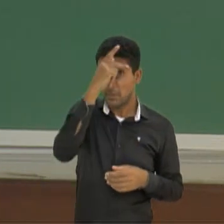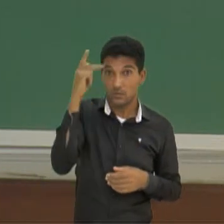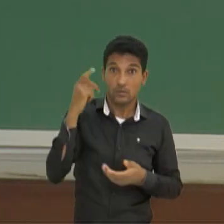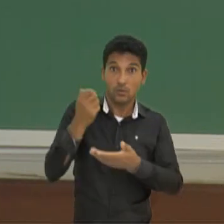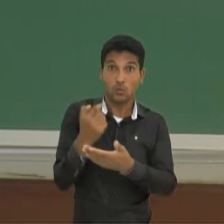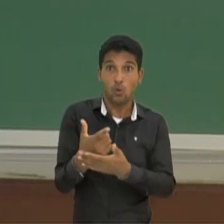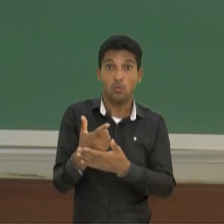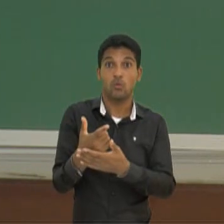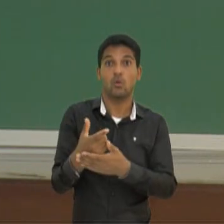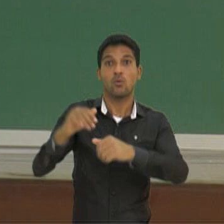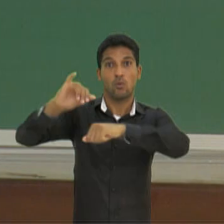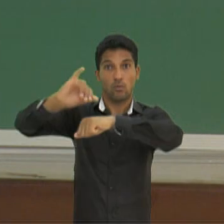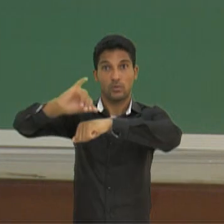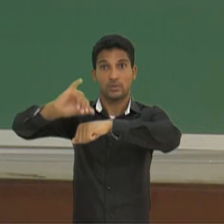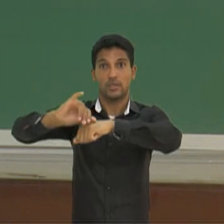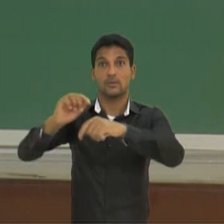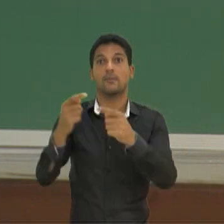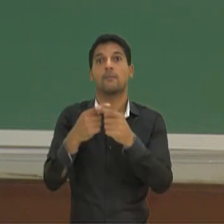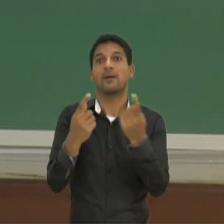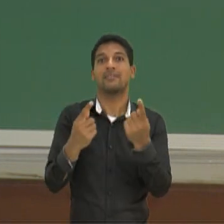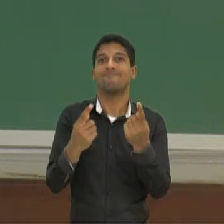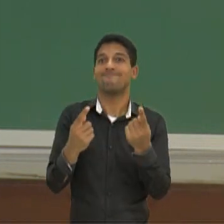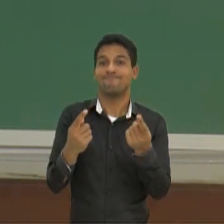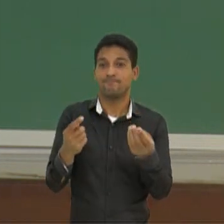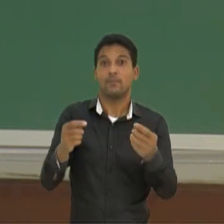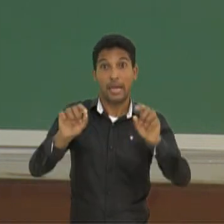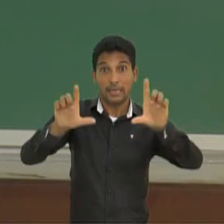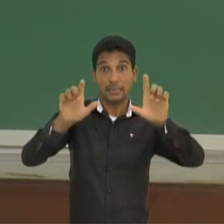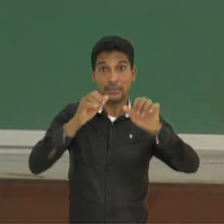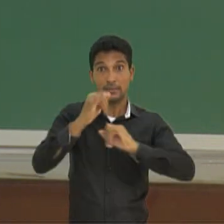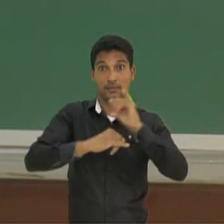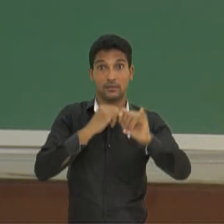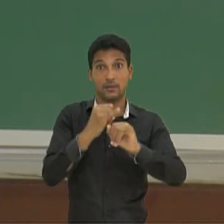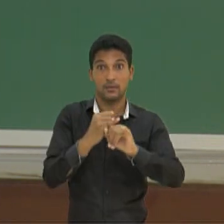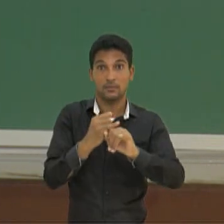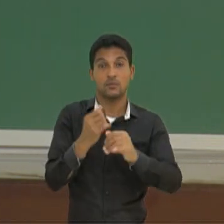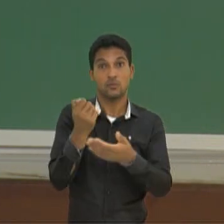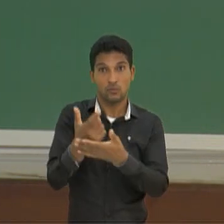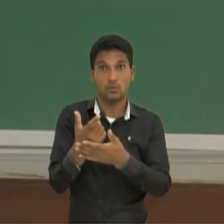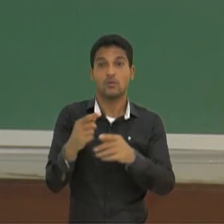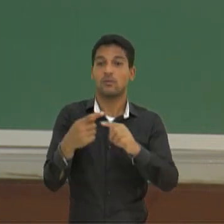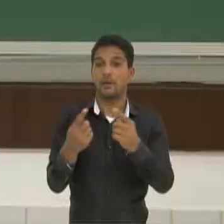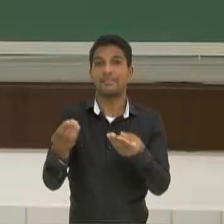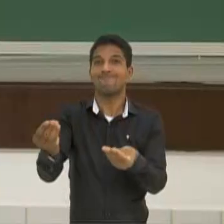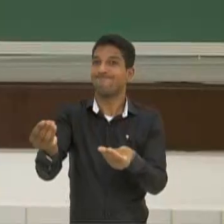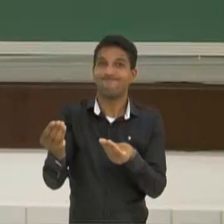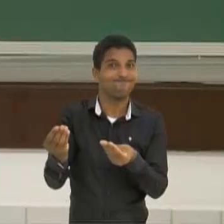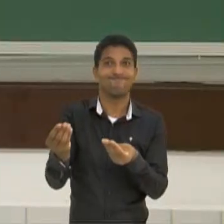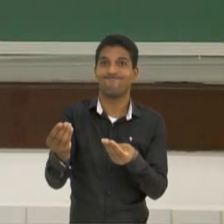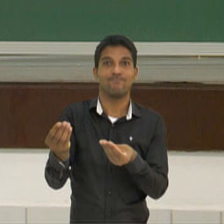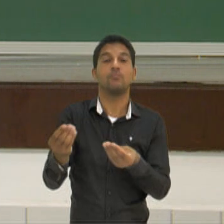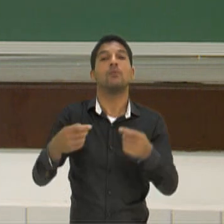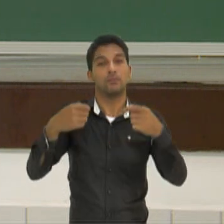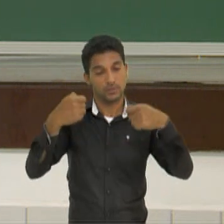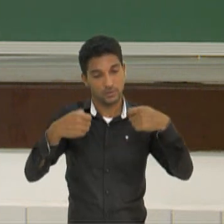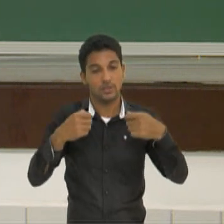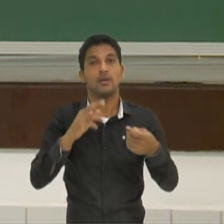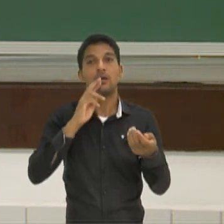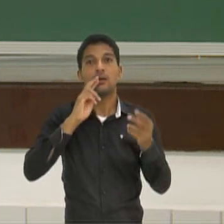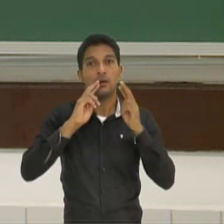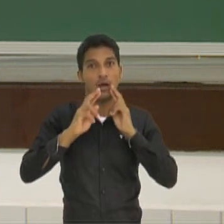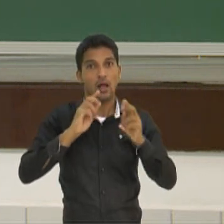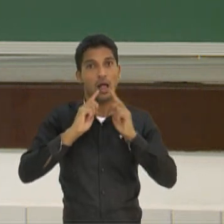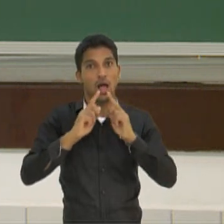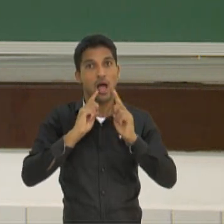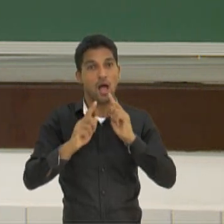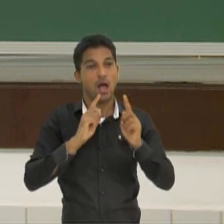Essa a reclamação dela. E agora eu vou convidar vocês para praticar. Então, como que a gente elabora uma